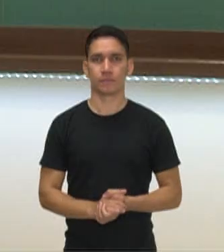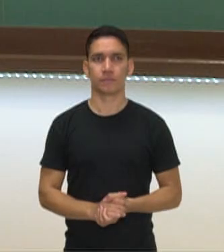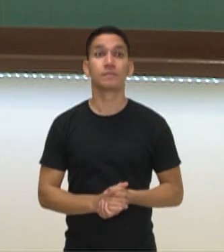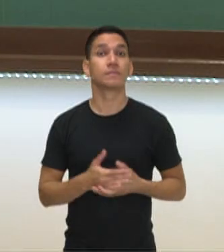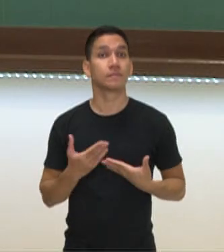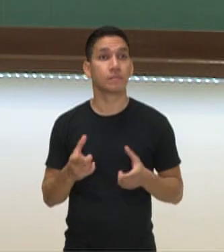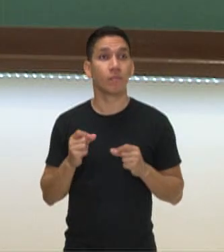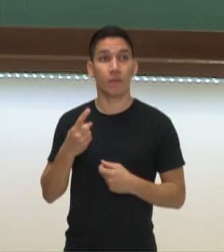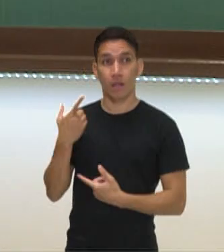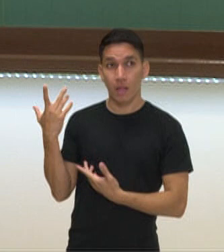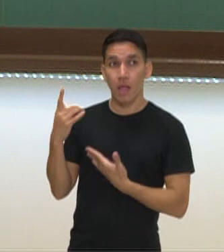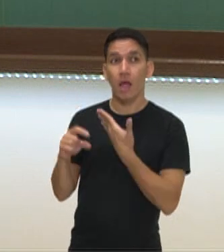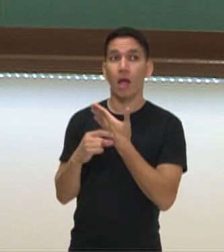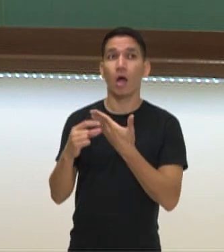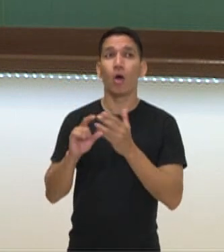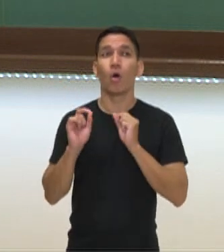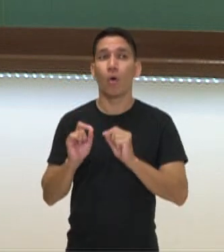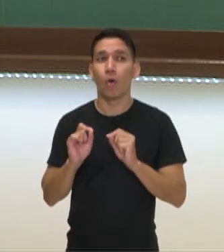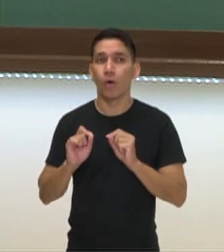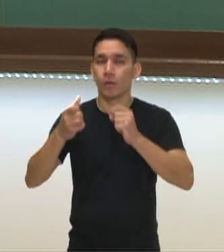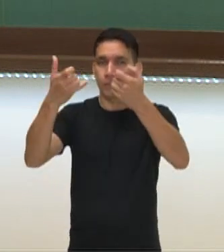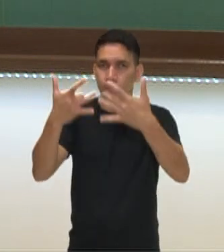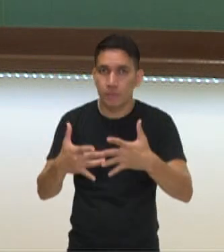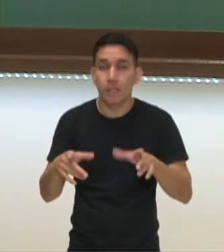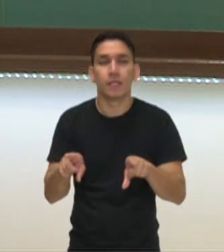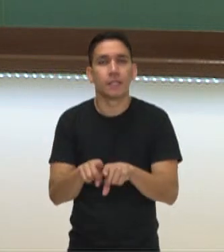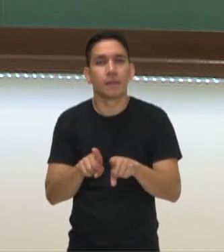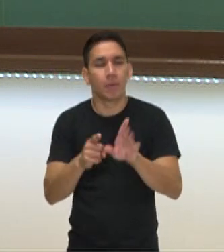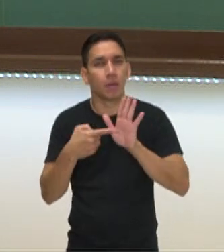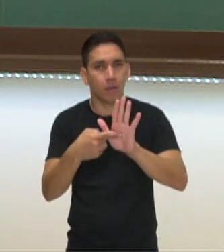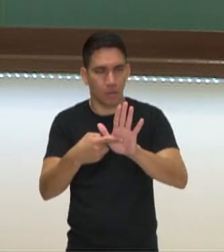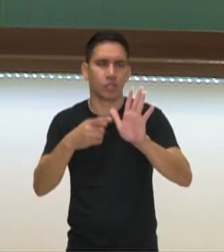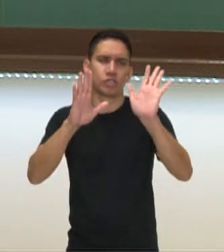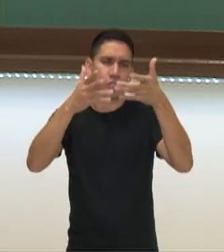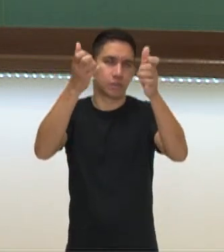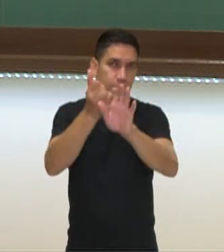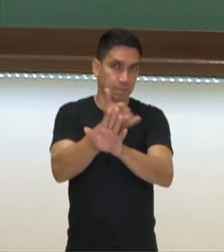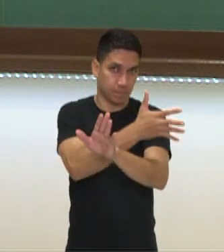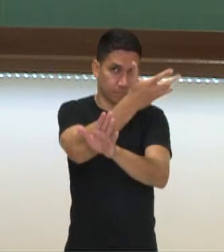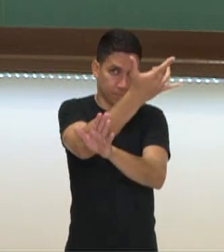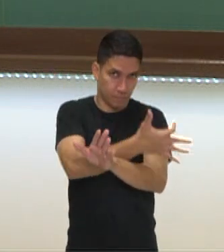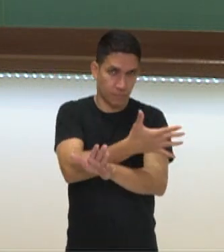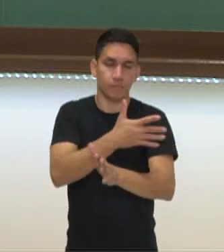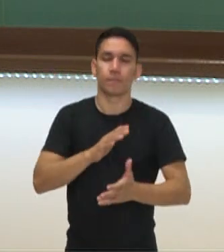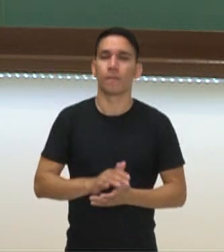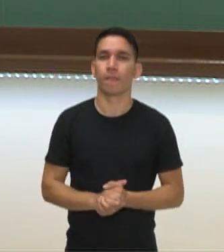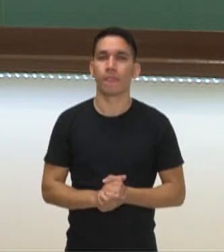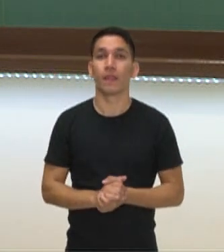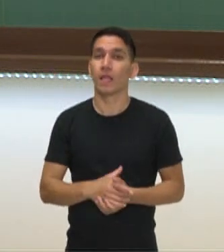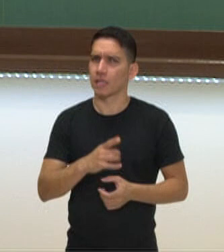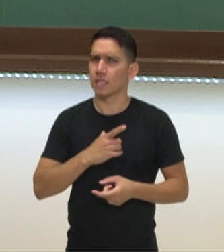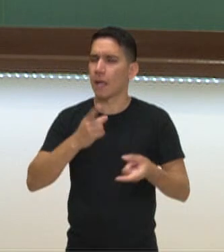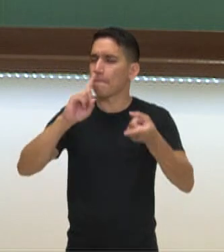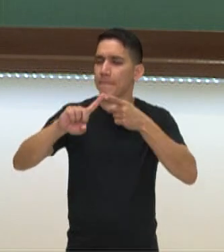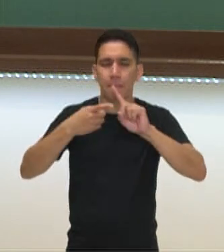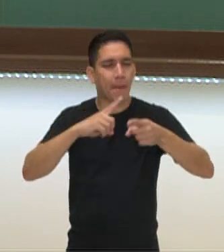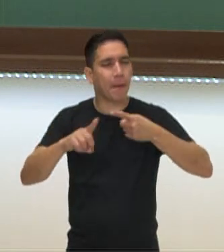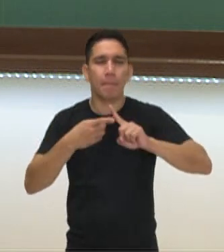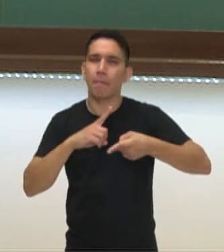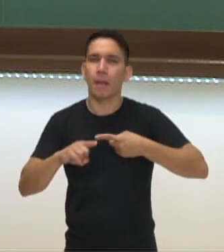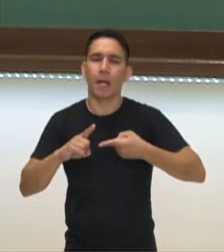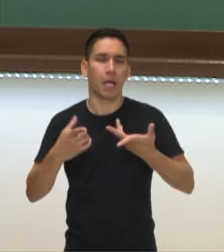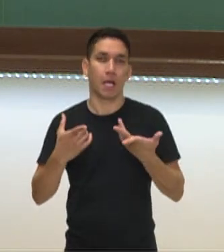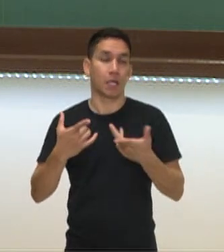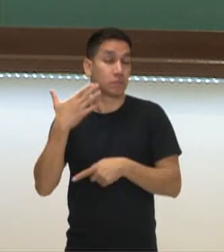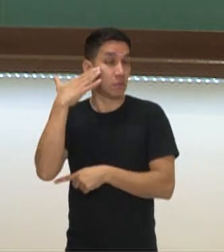Bom, esse autor aqui, a gente vai, ele também, como eu acabei de citar para vocês, há uma discussão